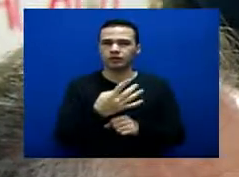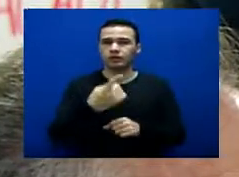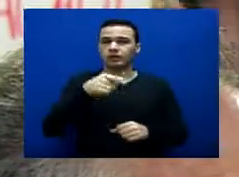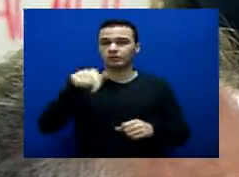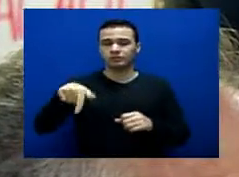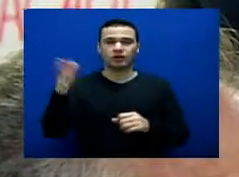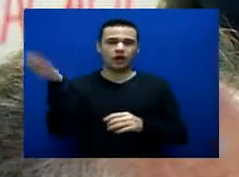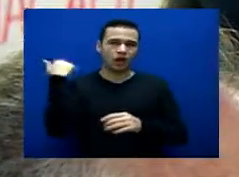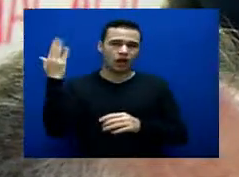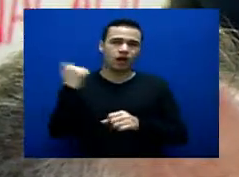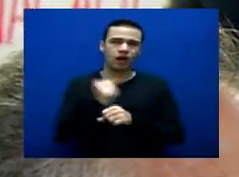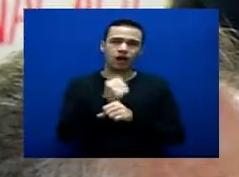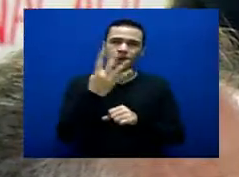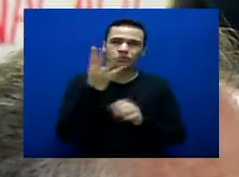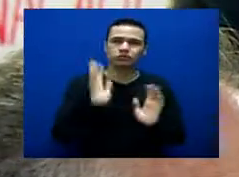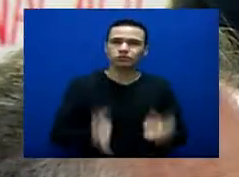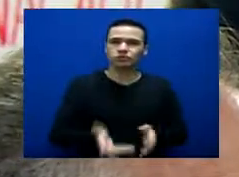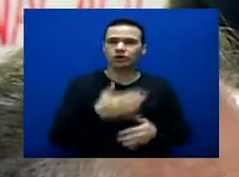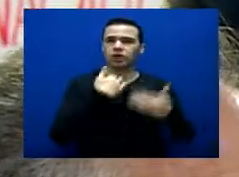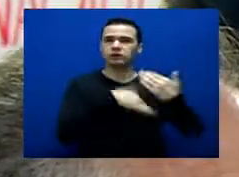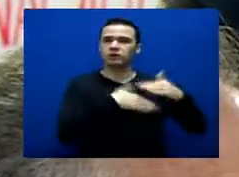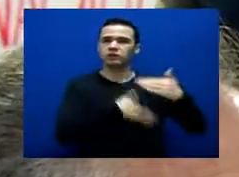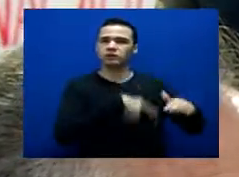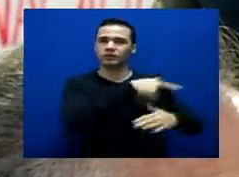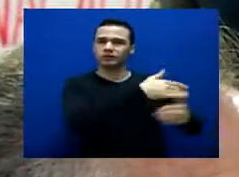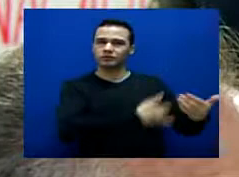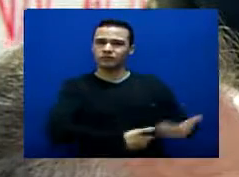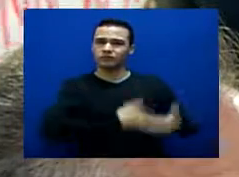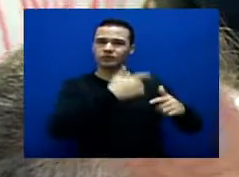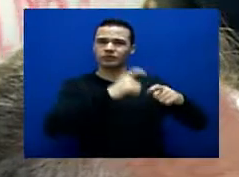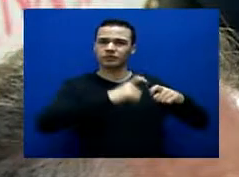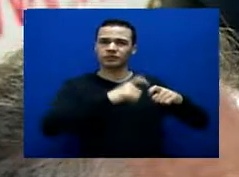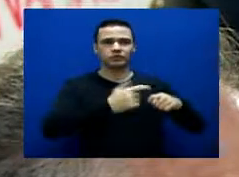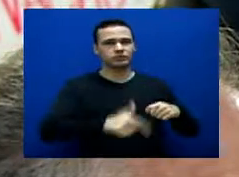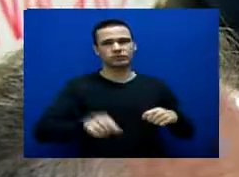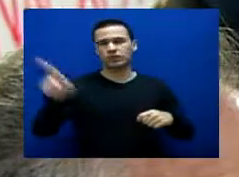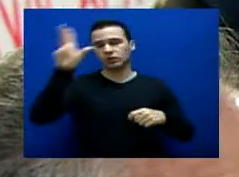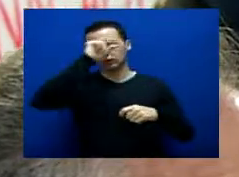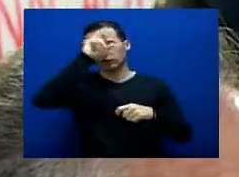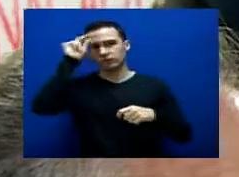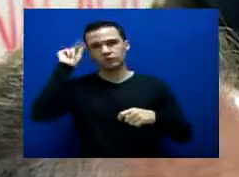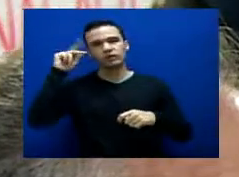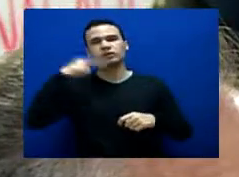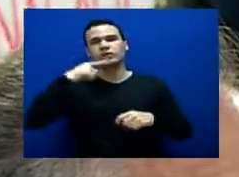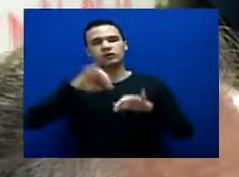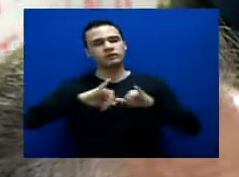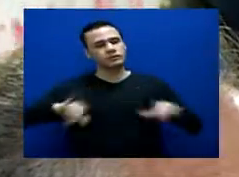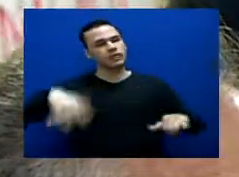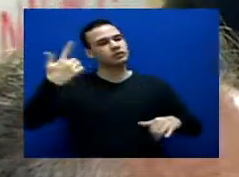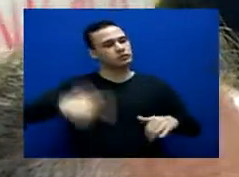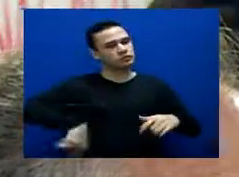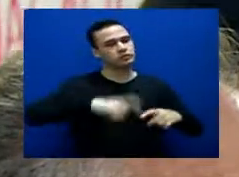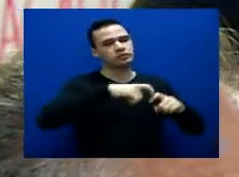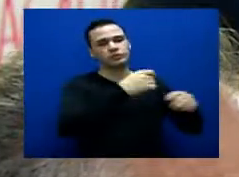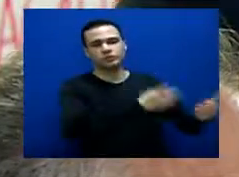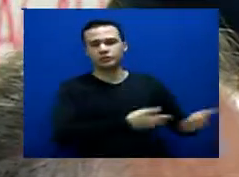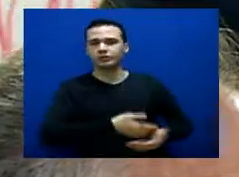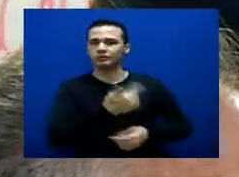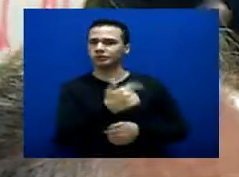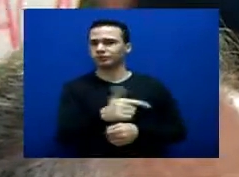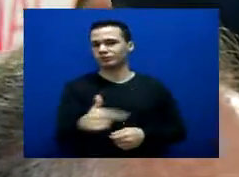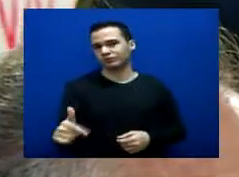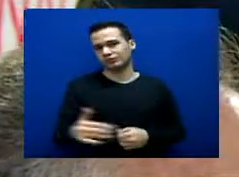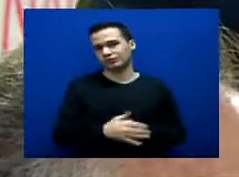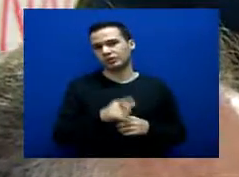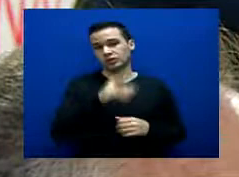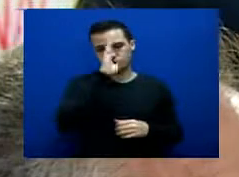e a gente não vê a Prefeitura Municipal fazer nenhum gesto dizendo que vai haver novos concursos públicos para diversos setores,